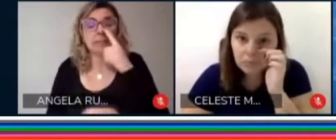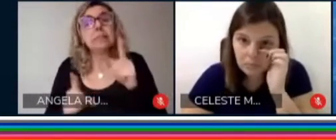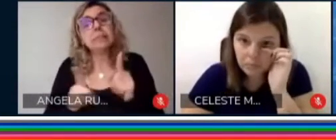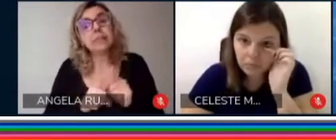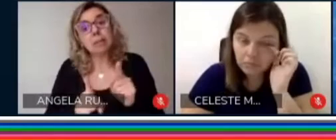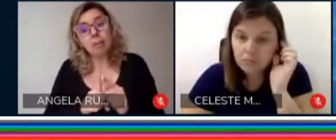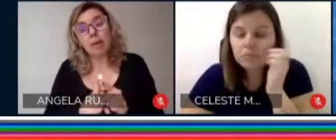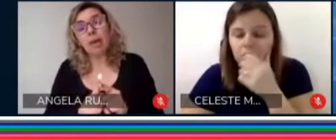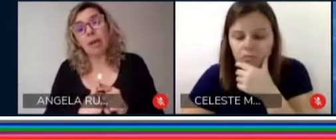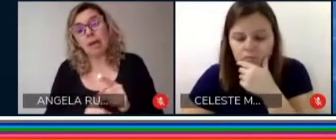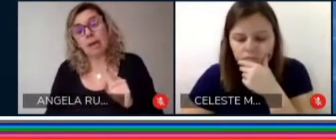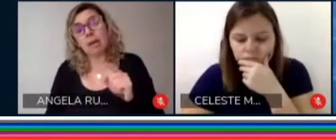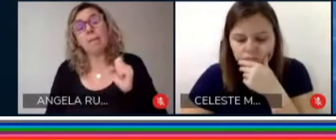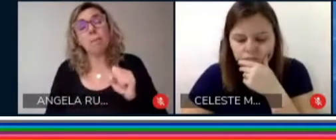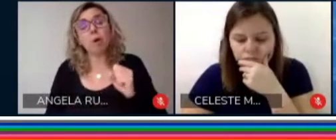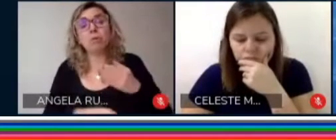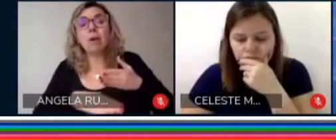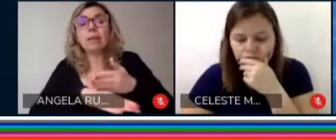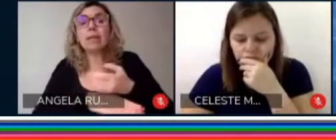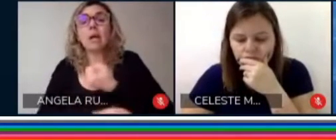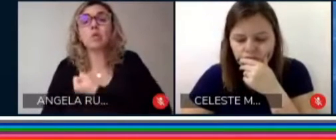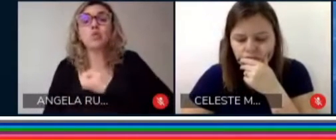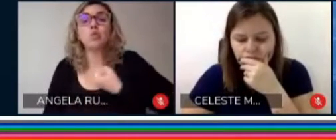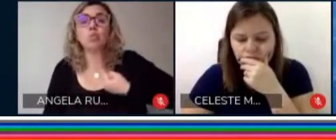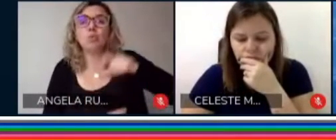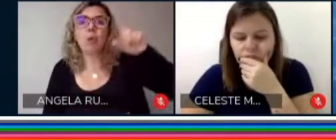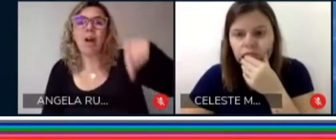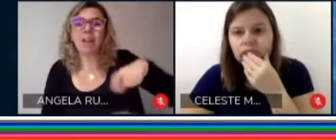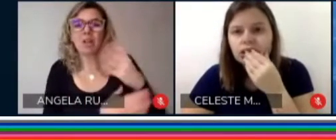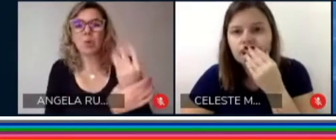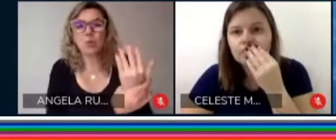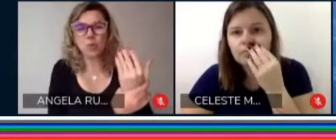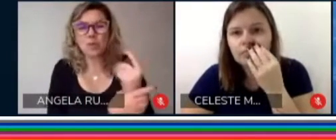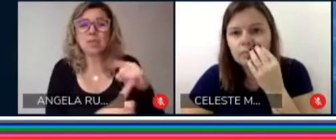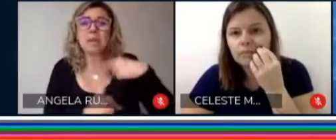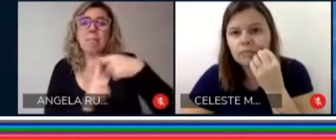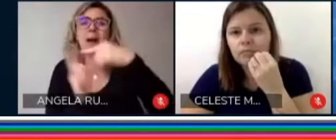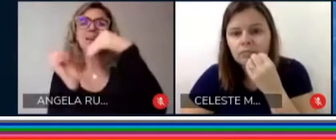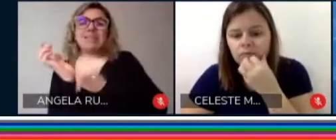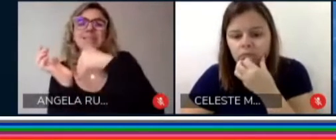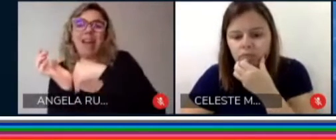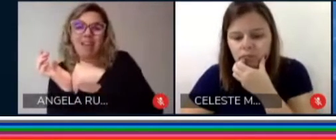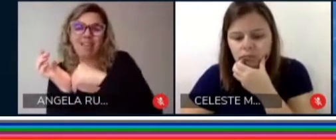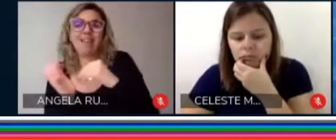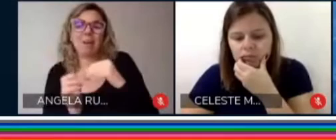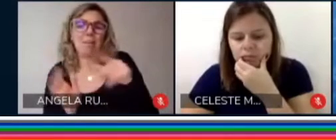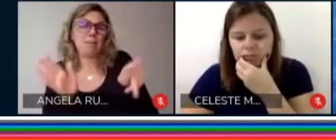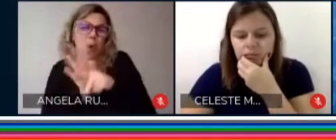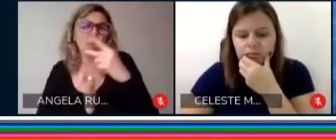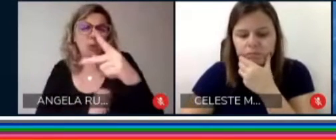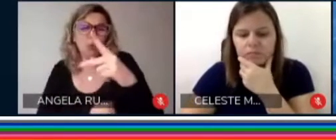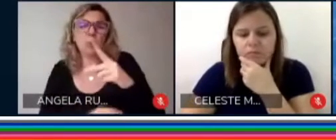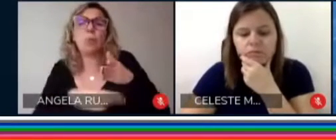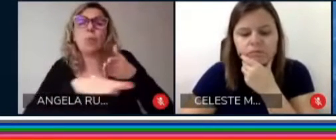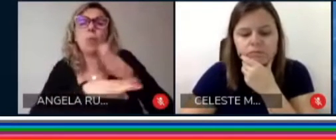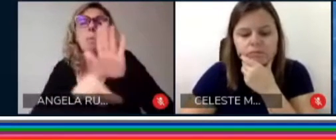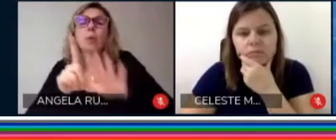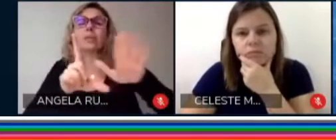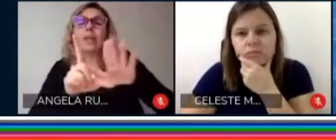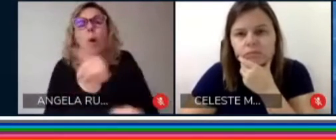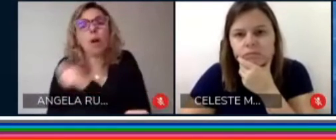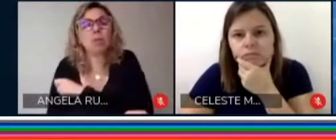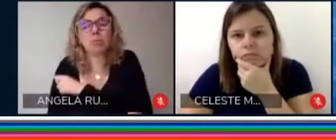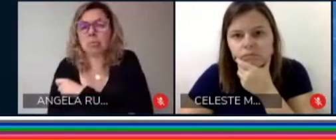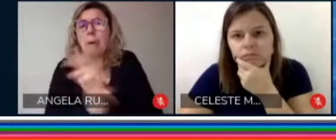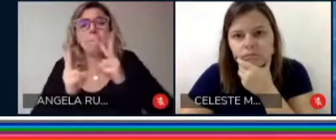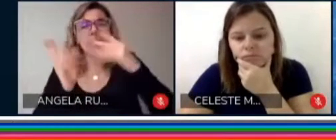acessar através do número do cartão e a senha do portal do aluno também, né? Não é necessário decorar nenhuma outra senha. Então, para o